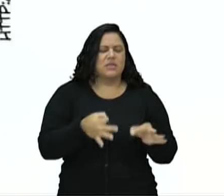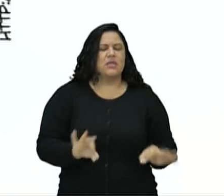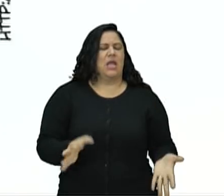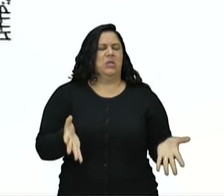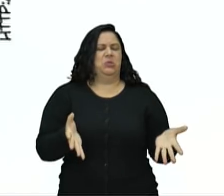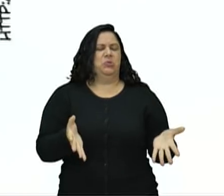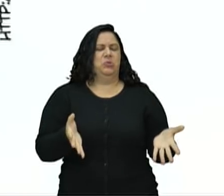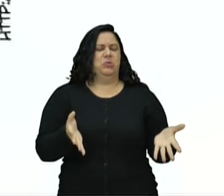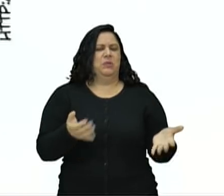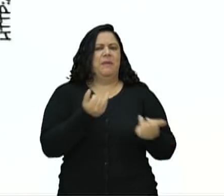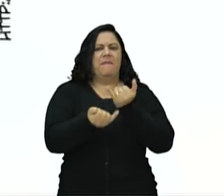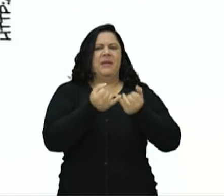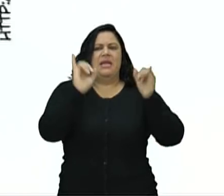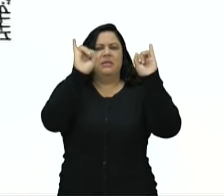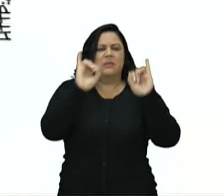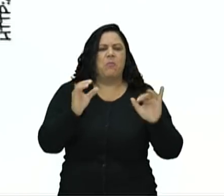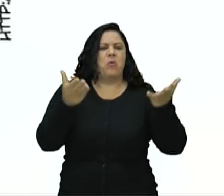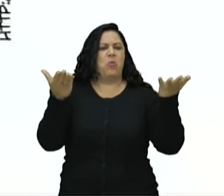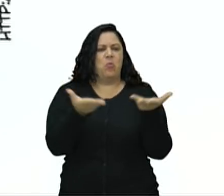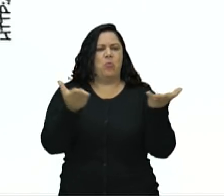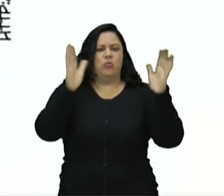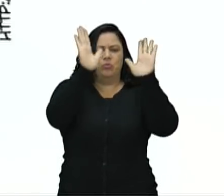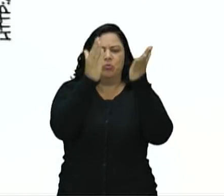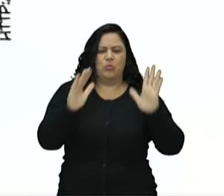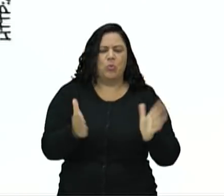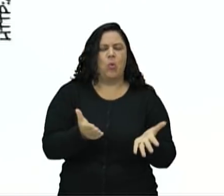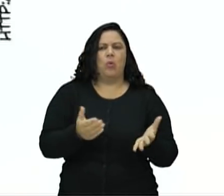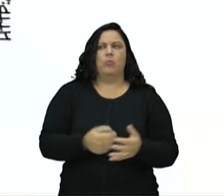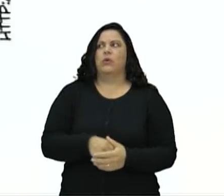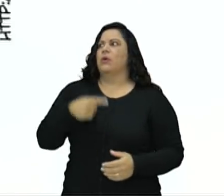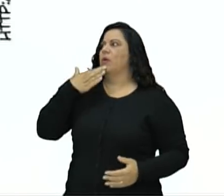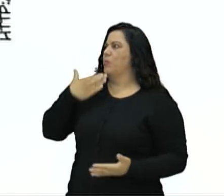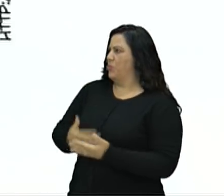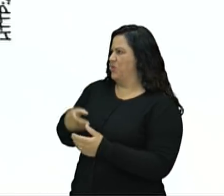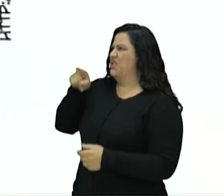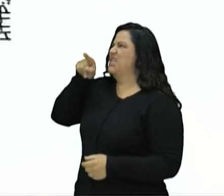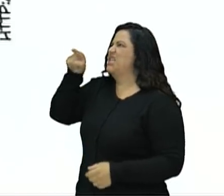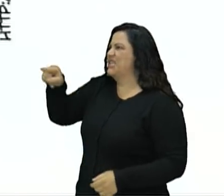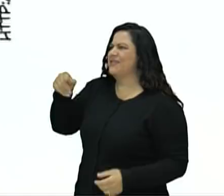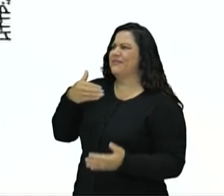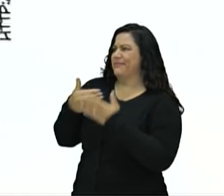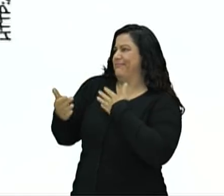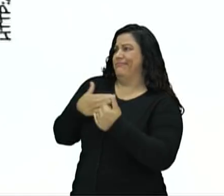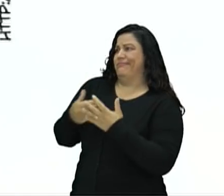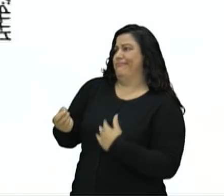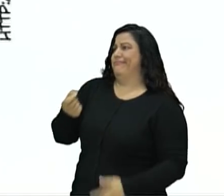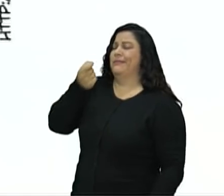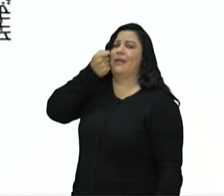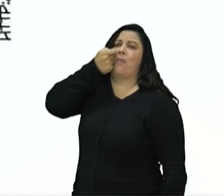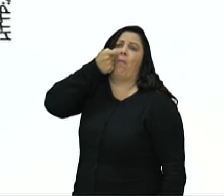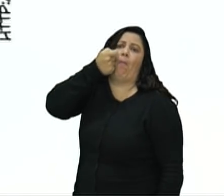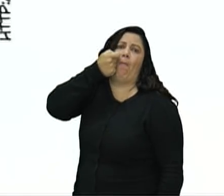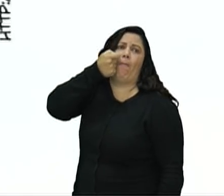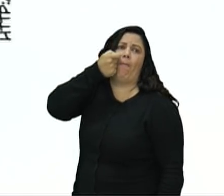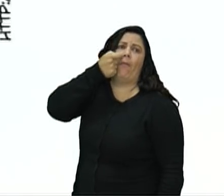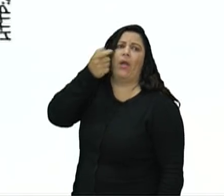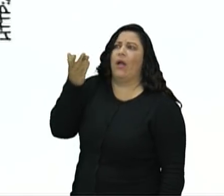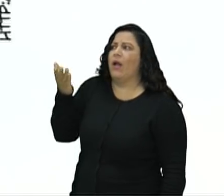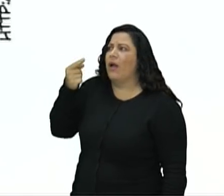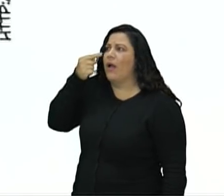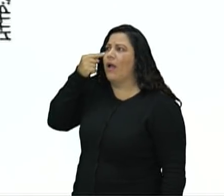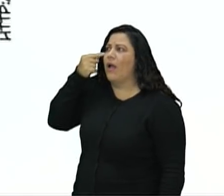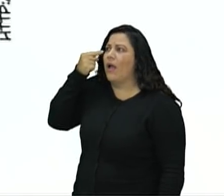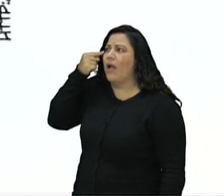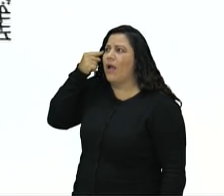essa ruga que nasceu, né? Ai, meu Deus, rugas? Onde? Cadê?